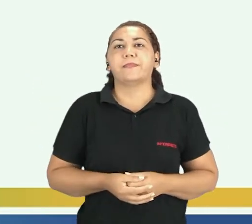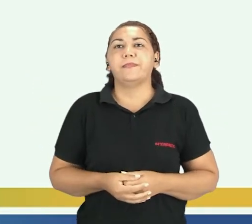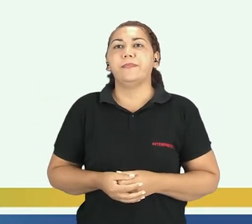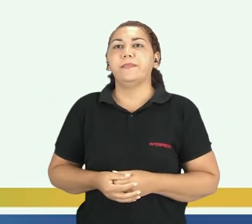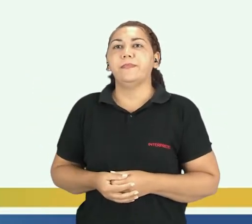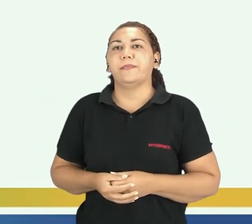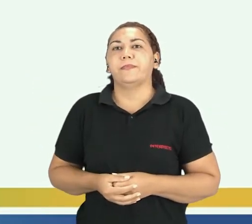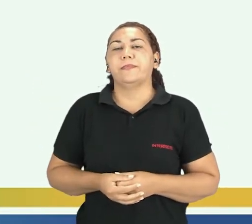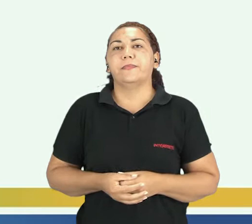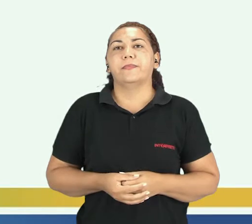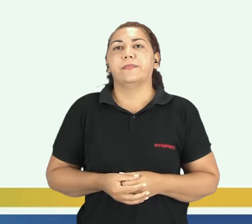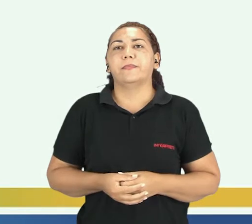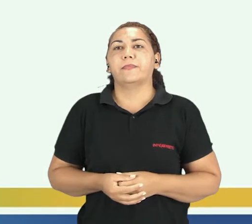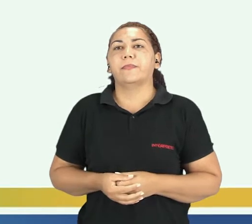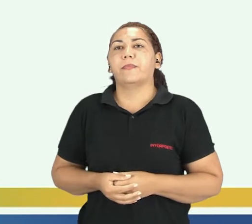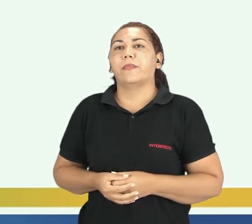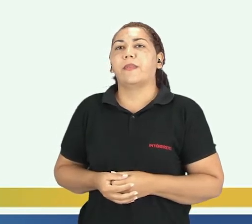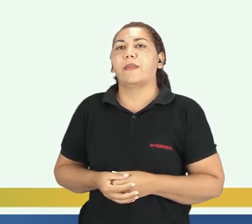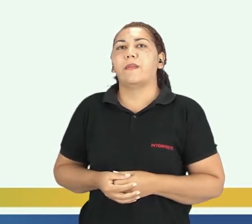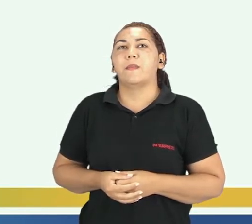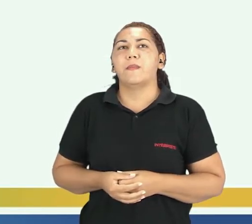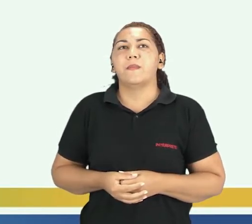Olha só o que eu falei.